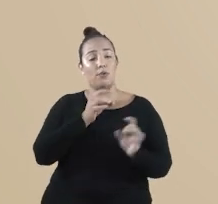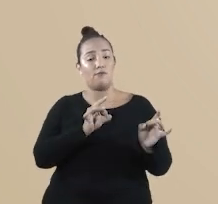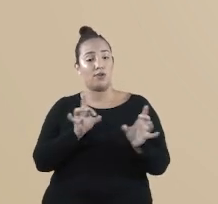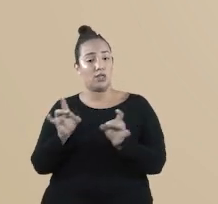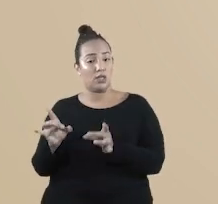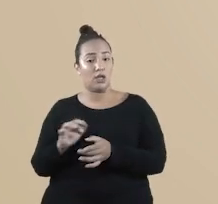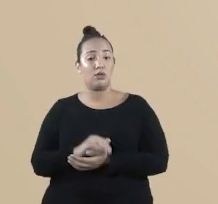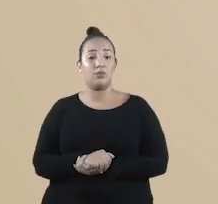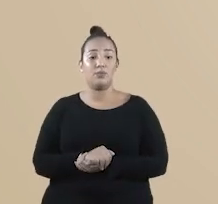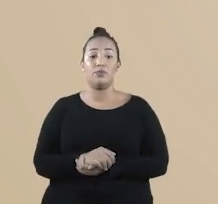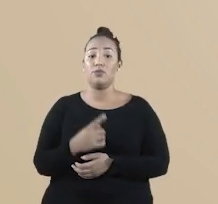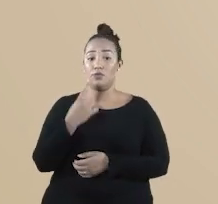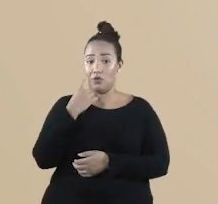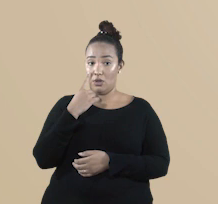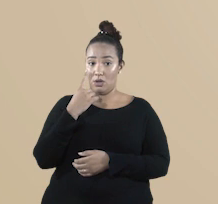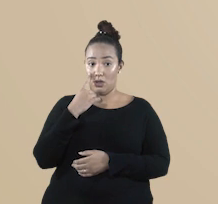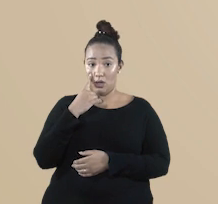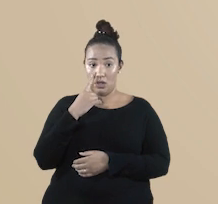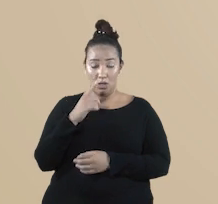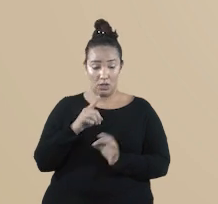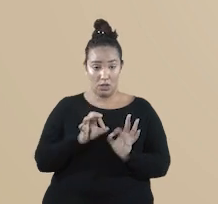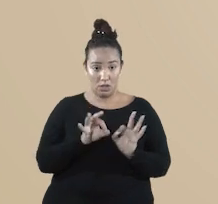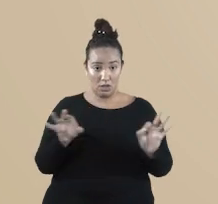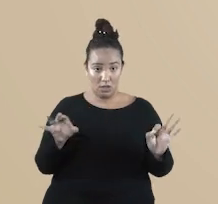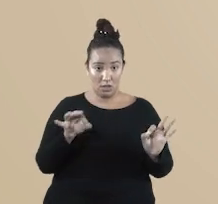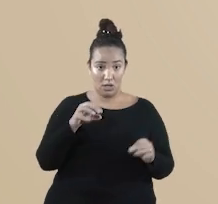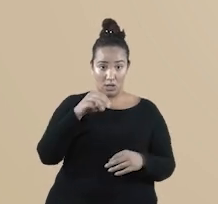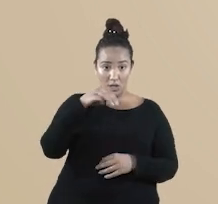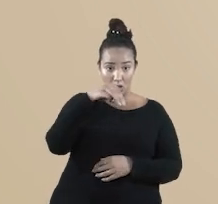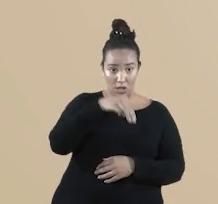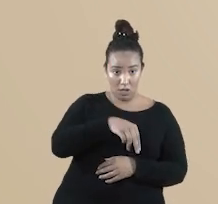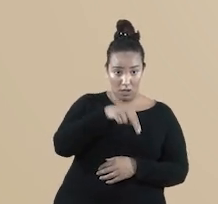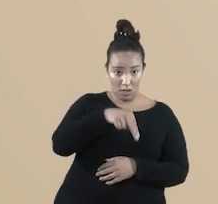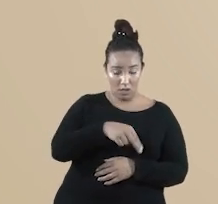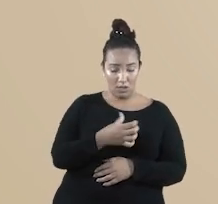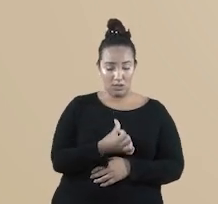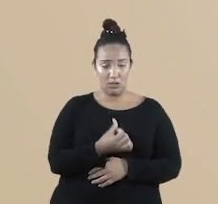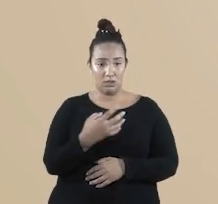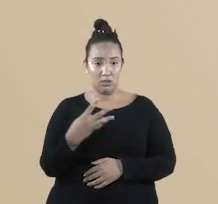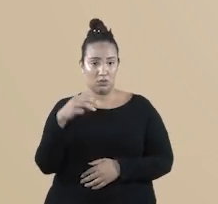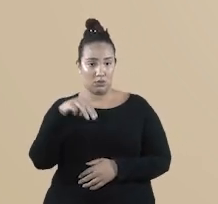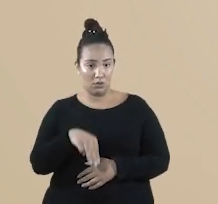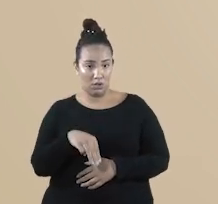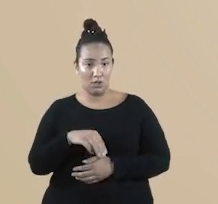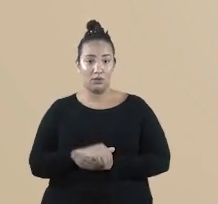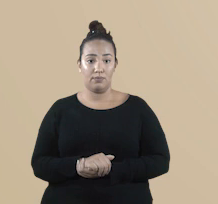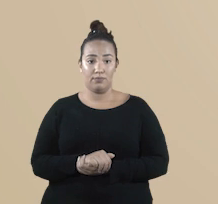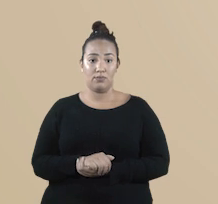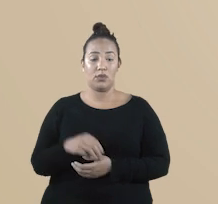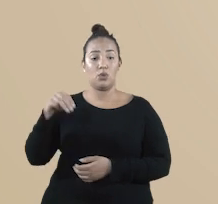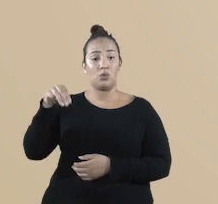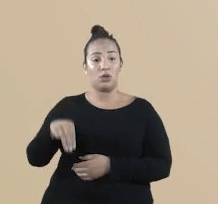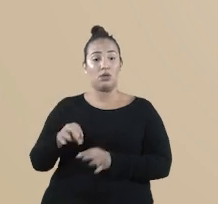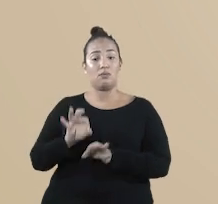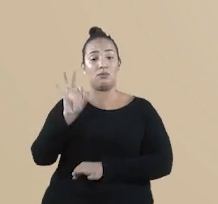Paulo está vendendo. Vimos que o lado N mede 36 metros e que o lado M